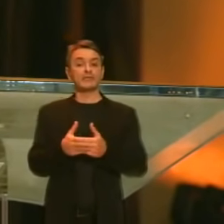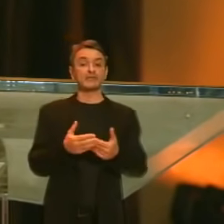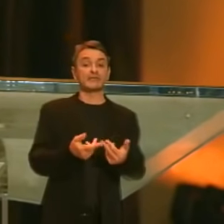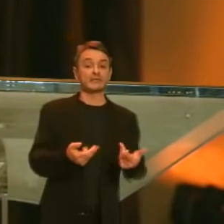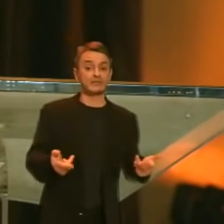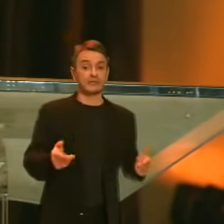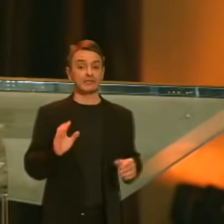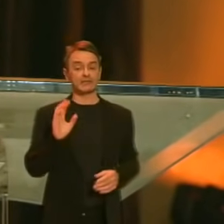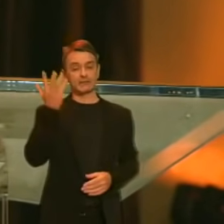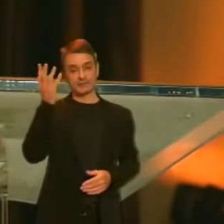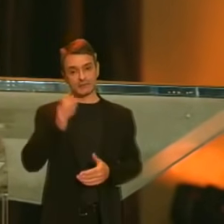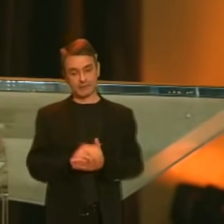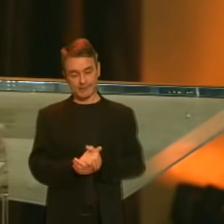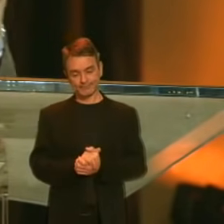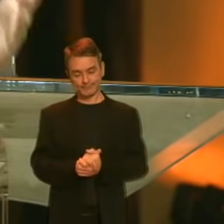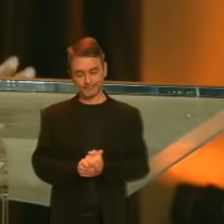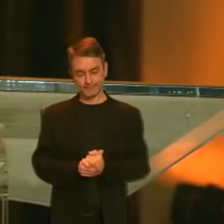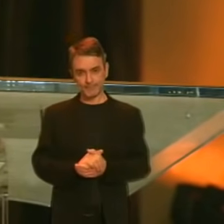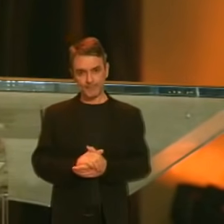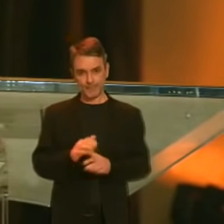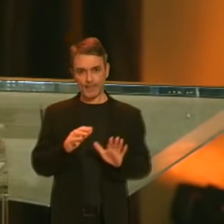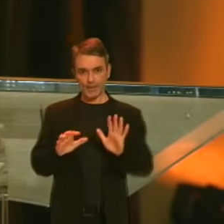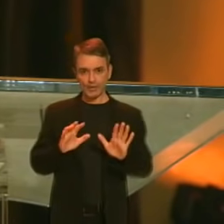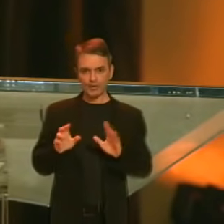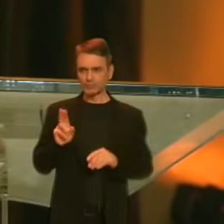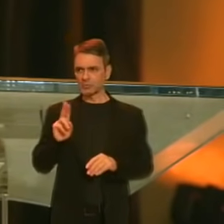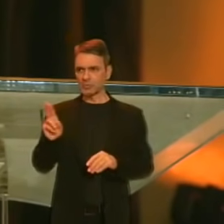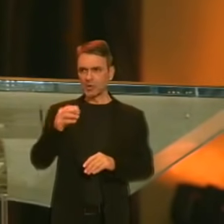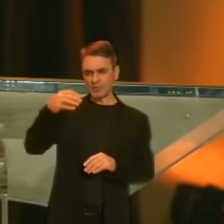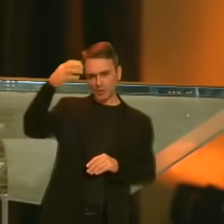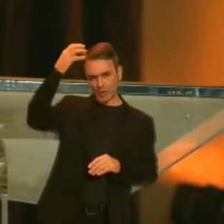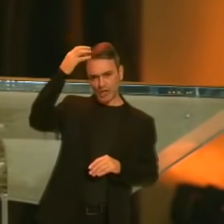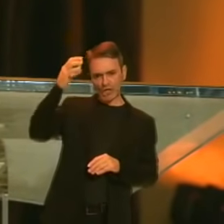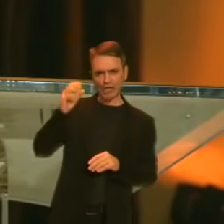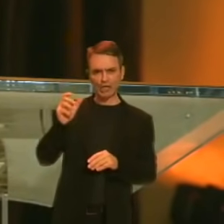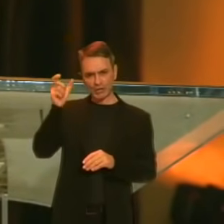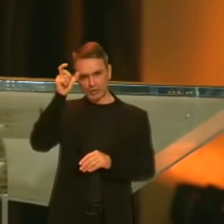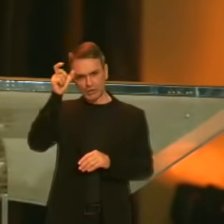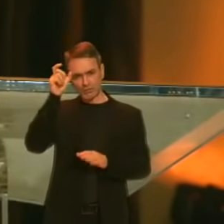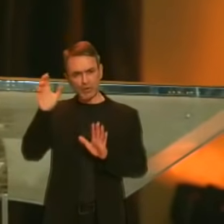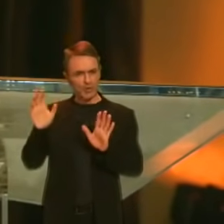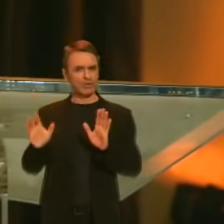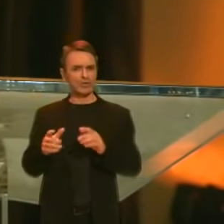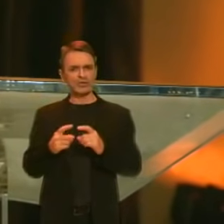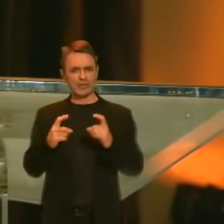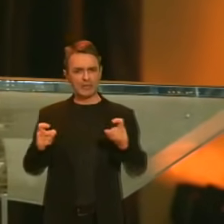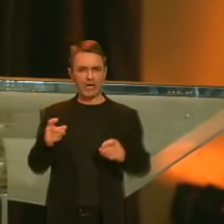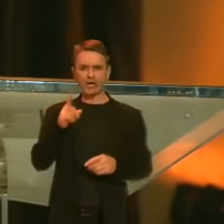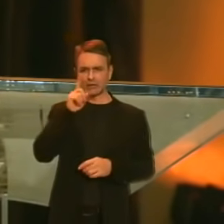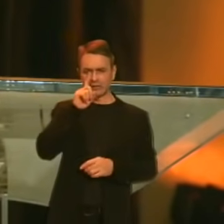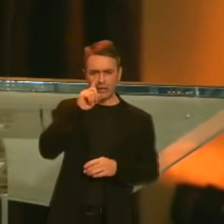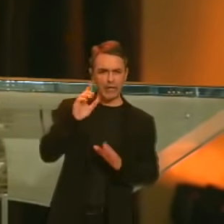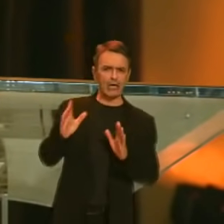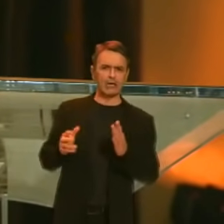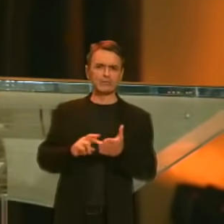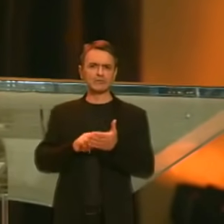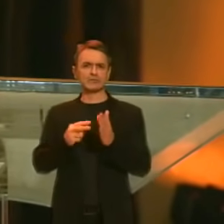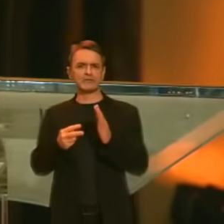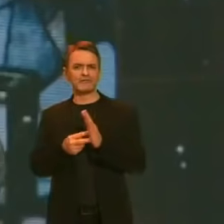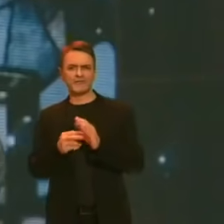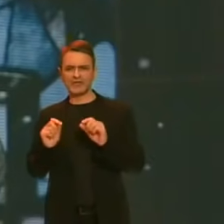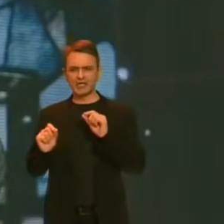nome do rei dos demônios, gafanhotos, é Abaddon, em hebraico, Apolion, em grego, e ambos